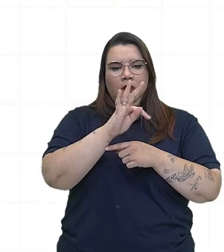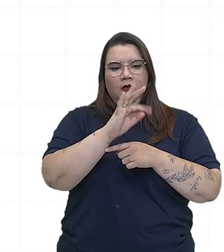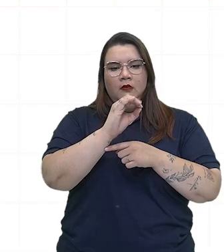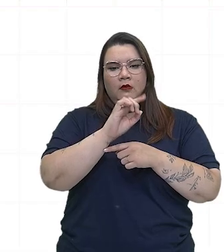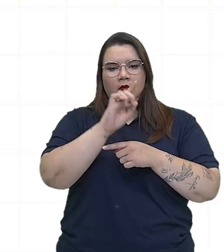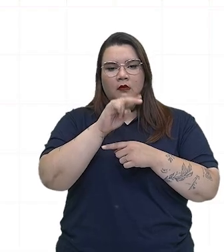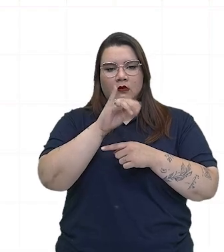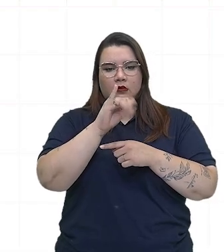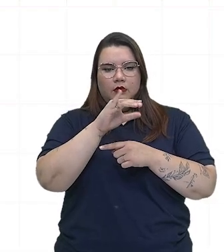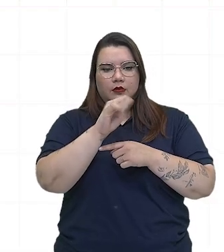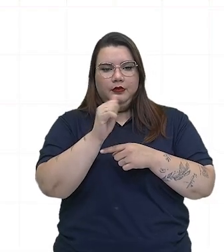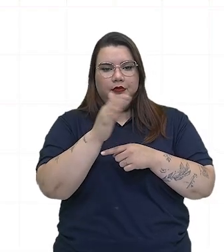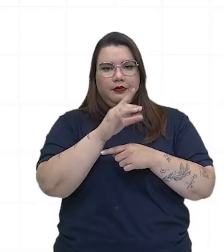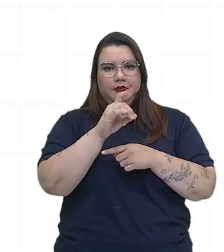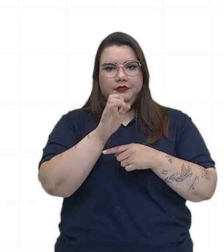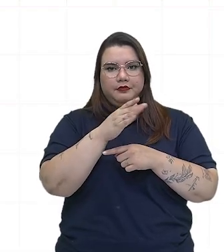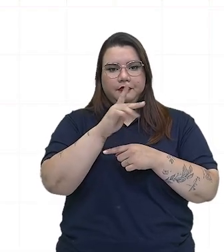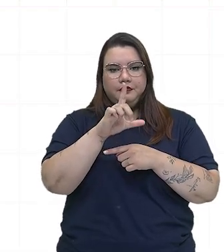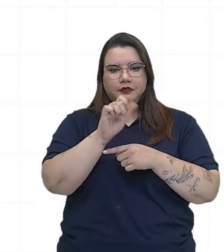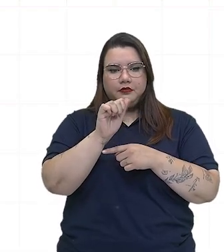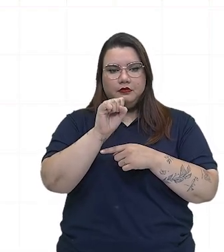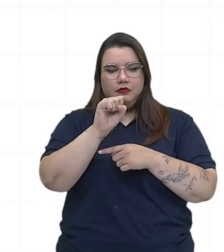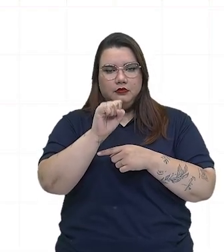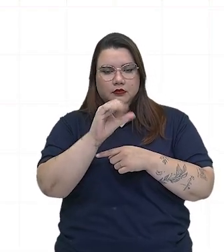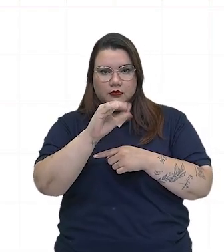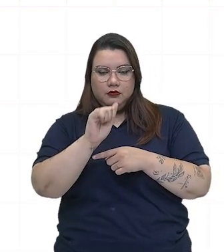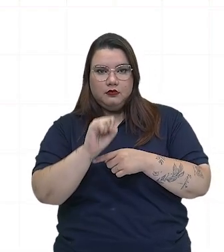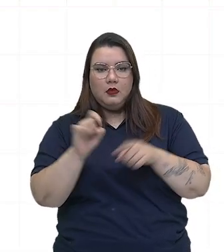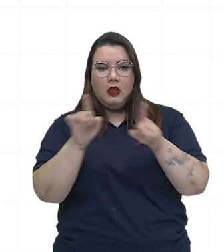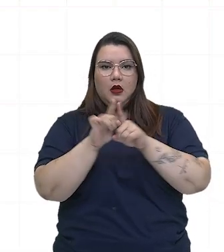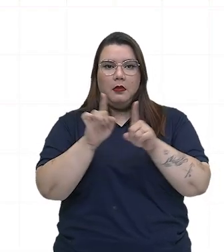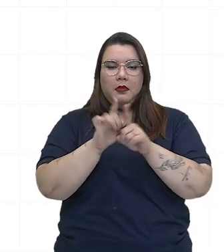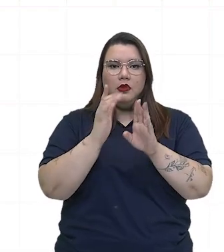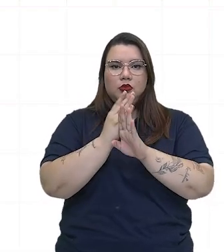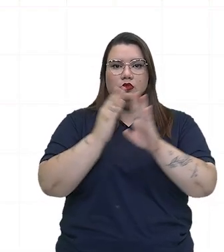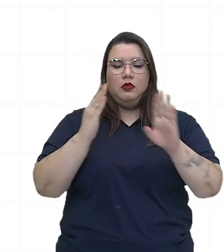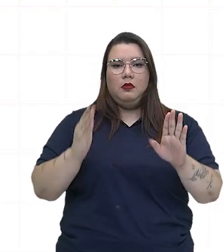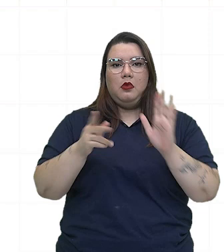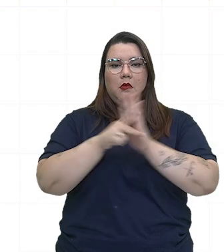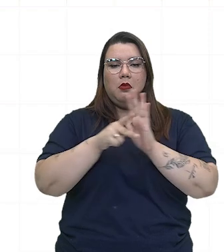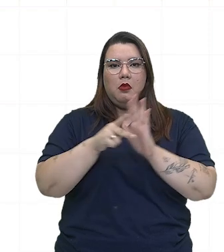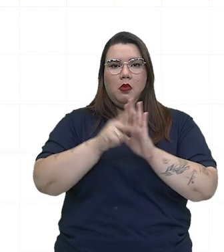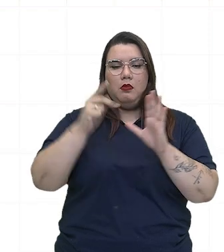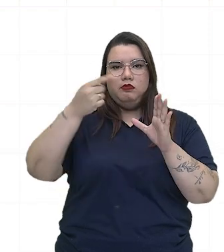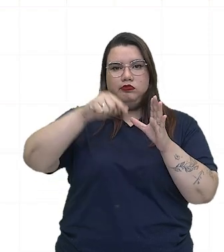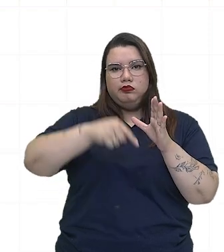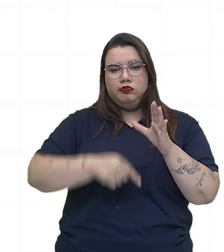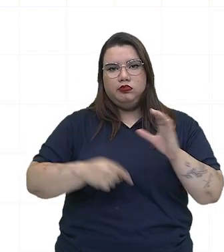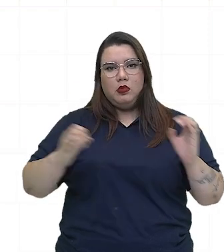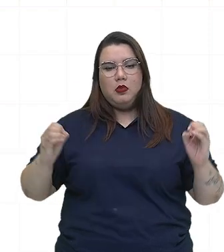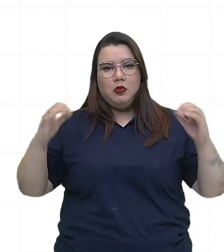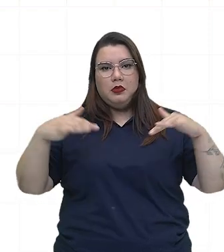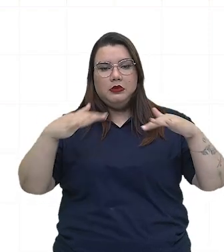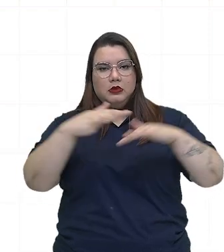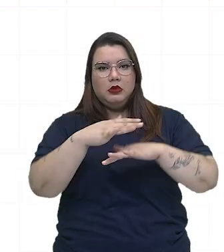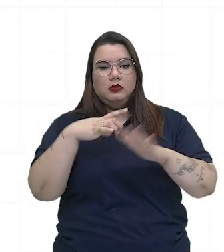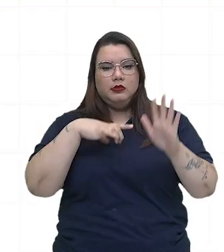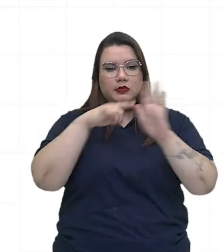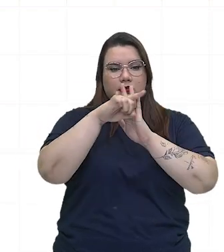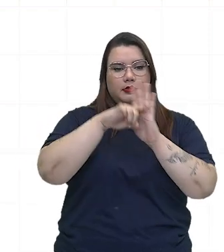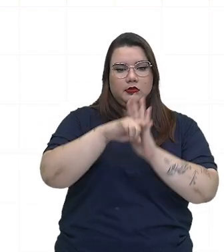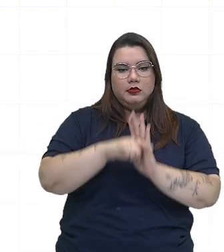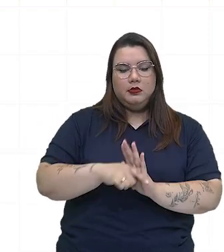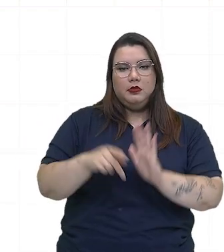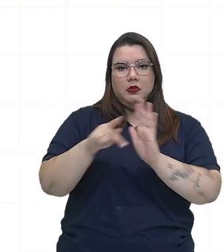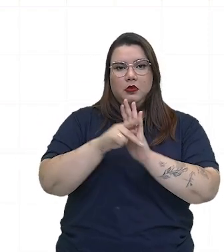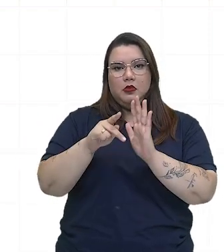nós tivemos aí a descoberta da expansão do fundo oceânico, a partir ali das investigações